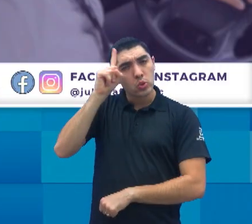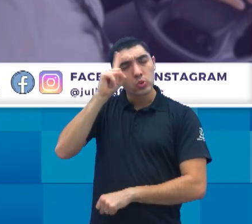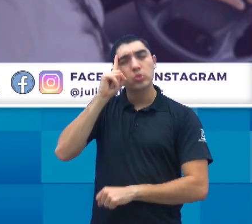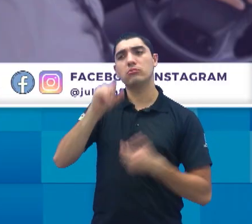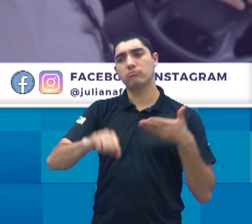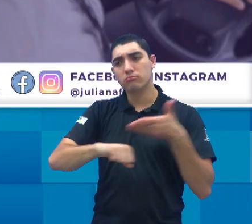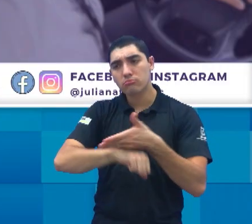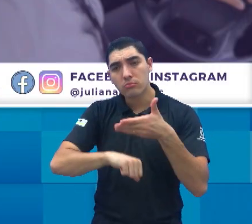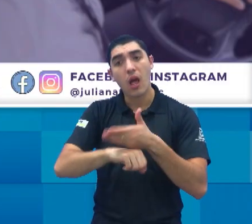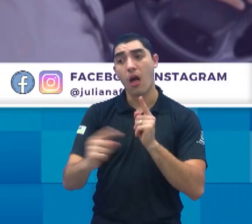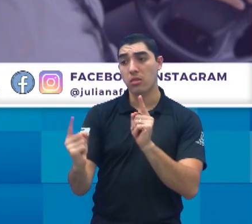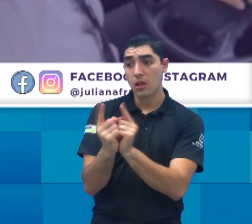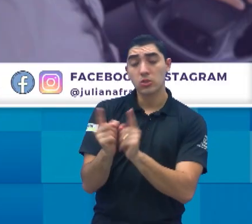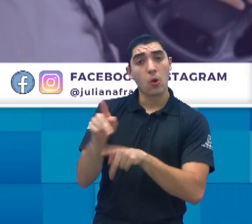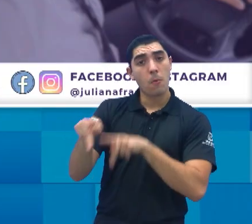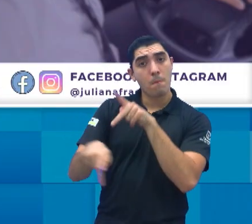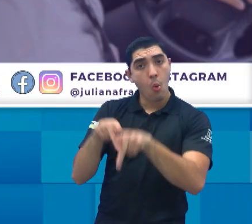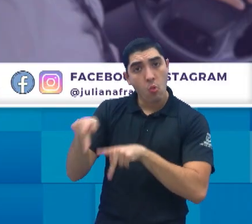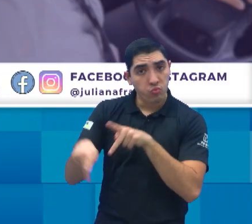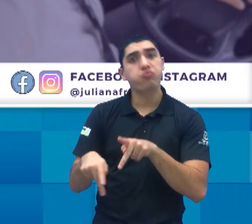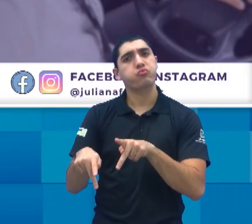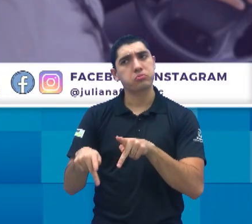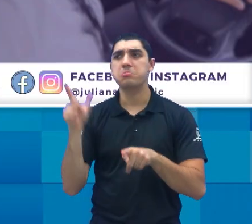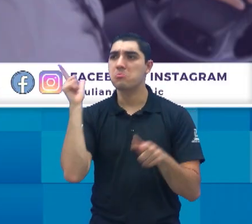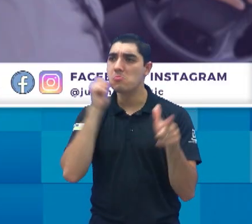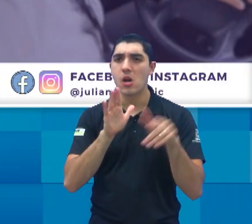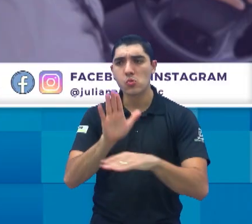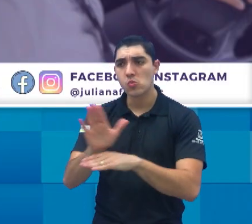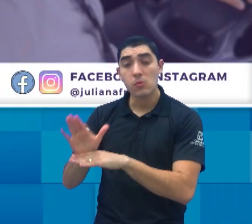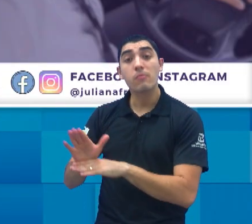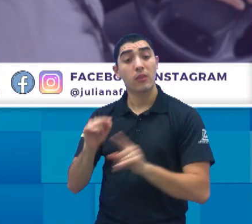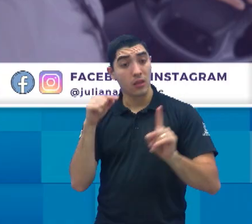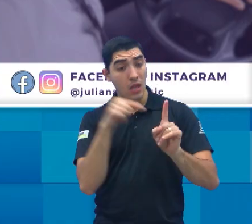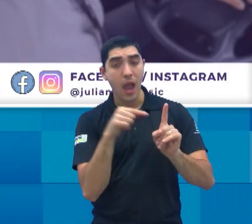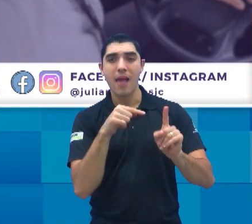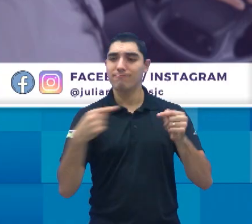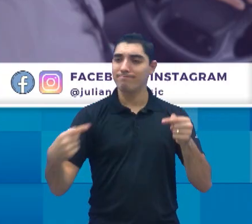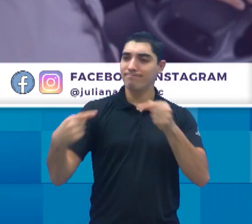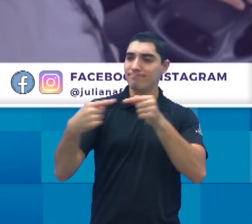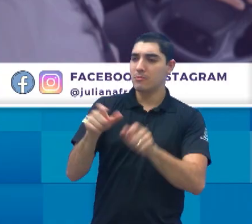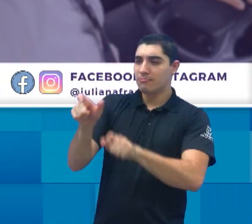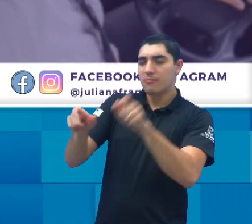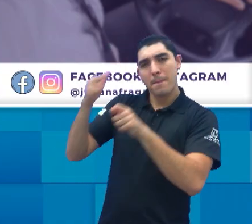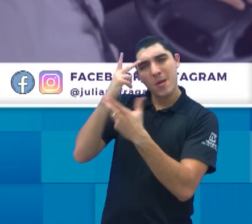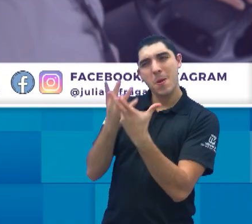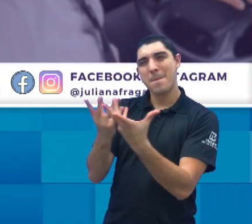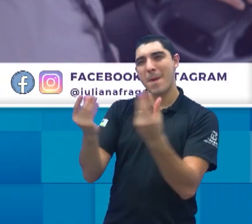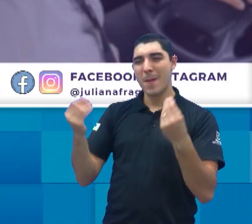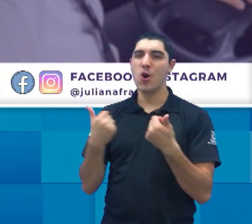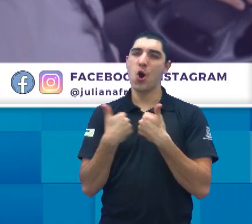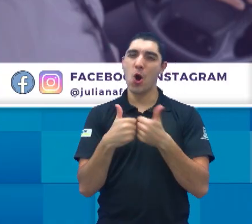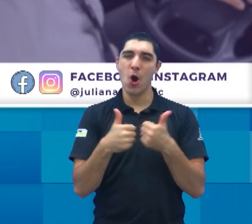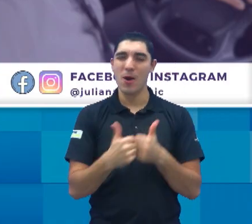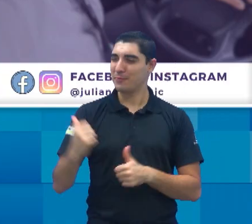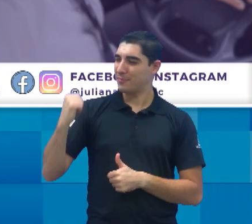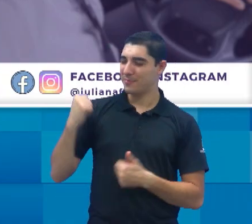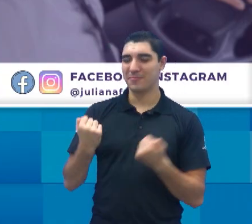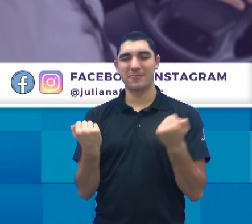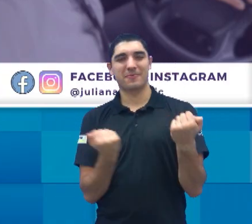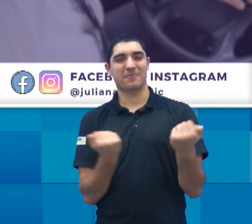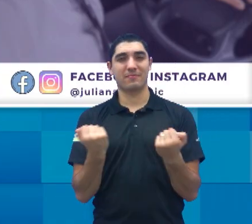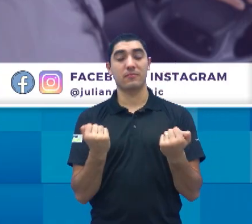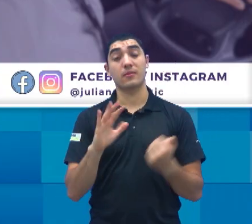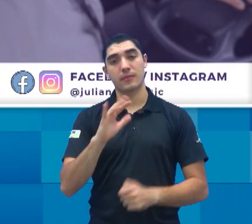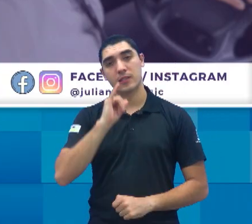nossa cidade e fazia parte da rotina de tantas famílias joseenses. E, infelizmente, mais uma vez, uma mulher teve